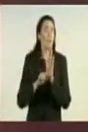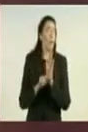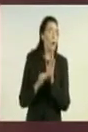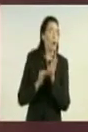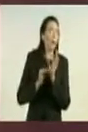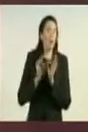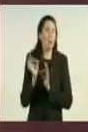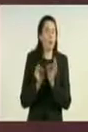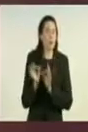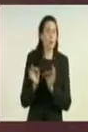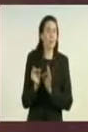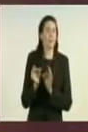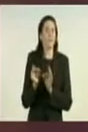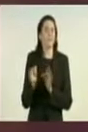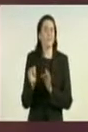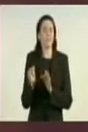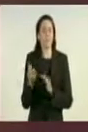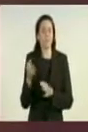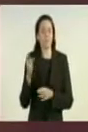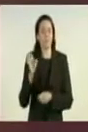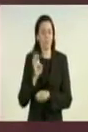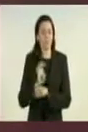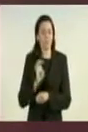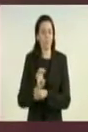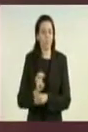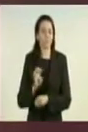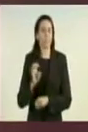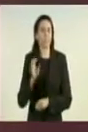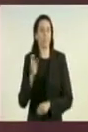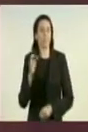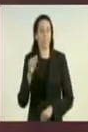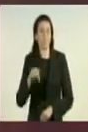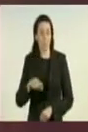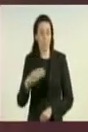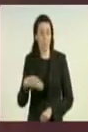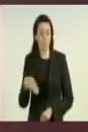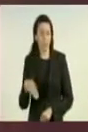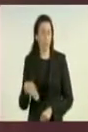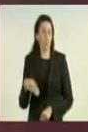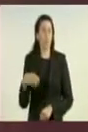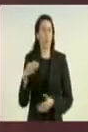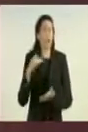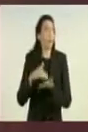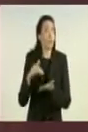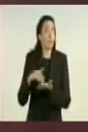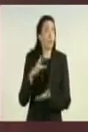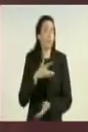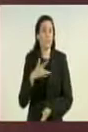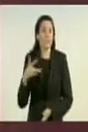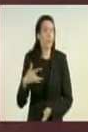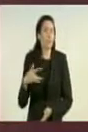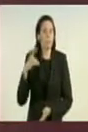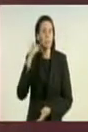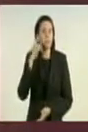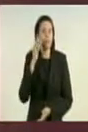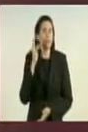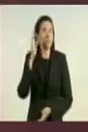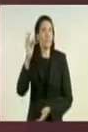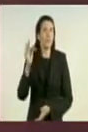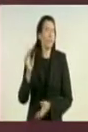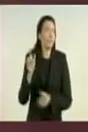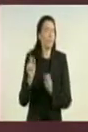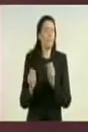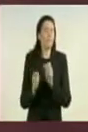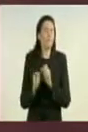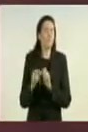de saúde, justamente colocando uma diretriz nova, um foco, um planejamento que o Estado, que a Secretaria,